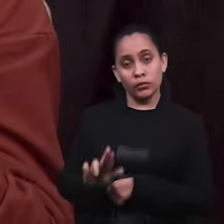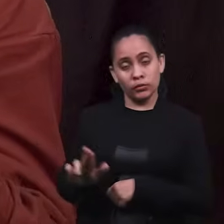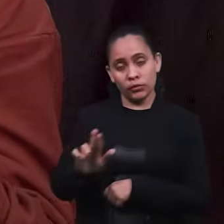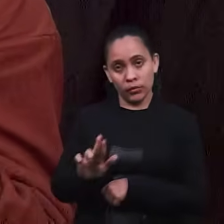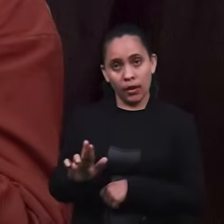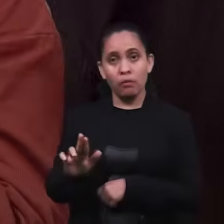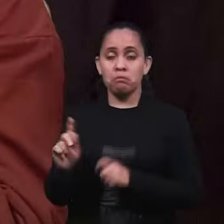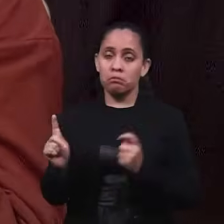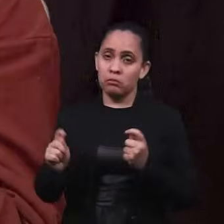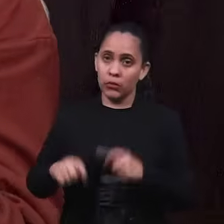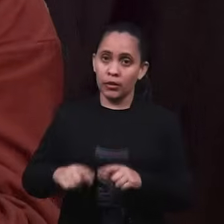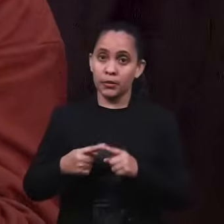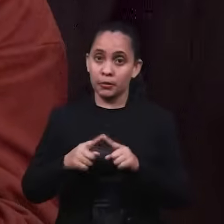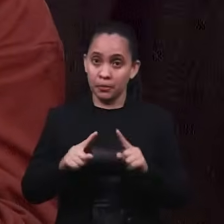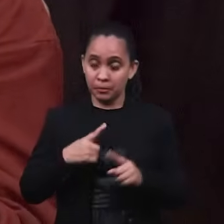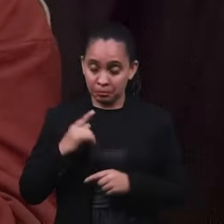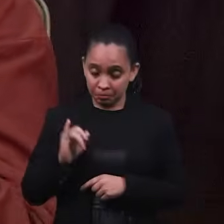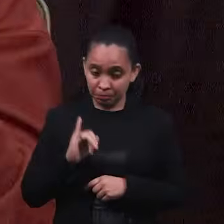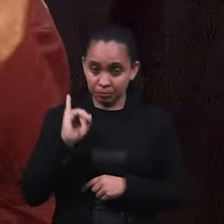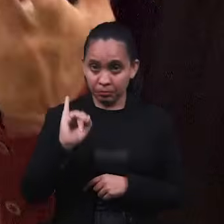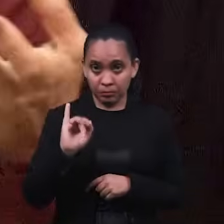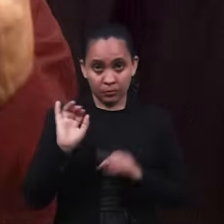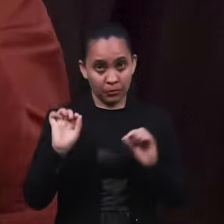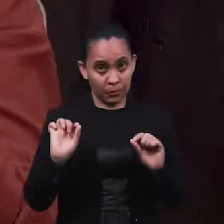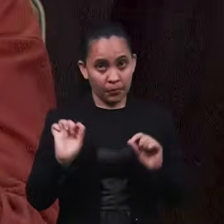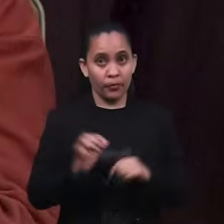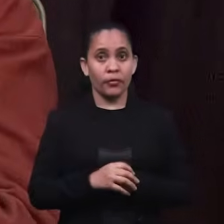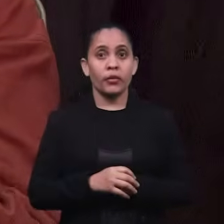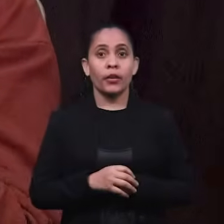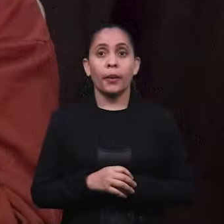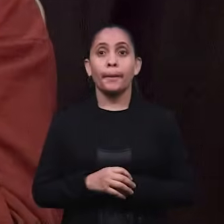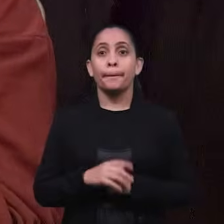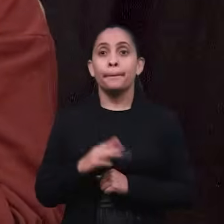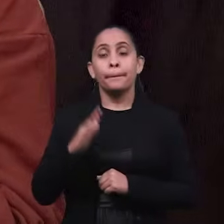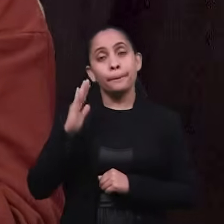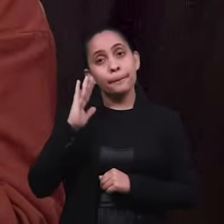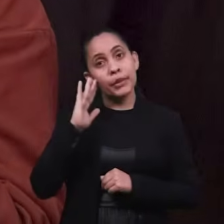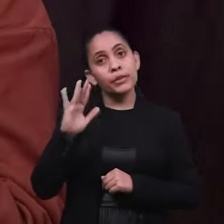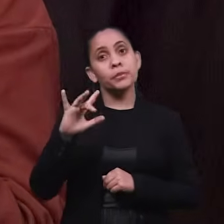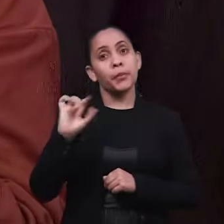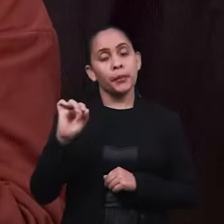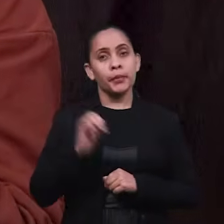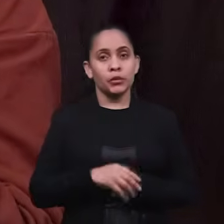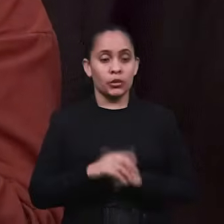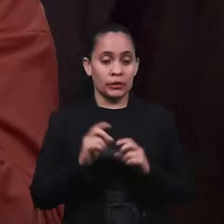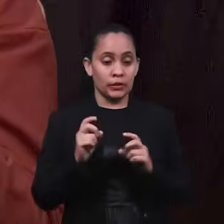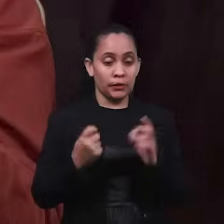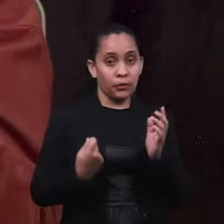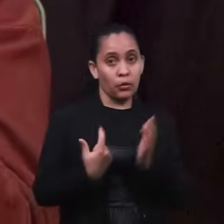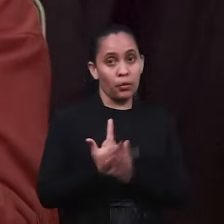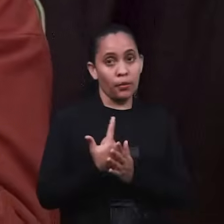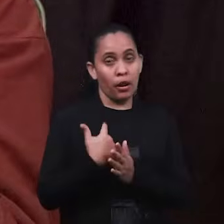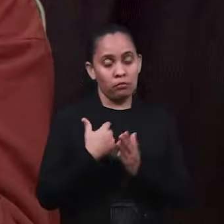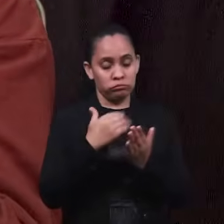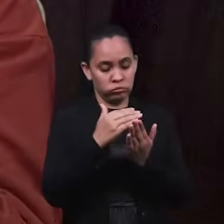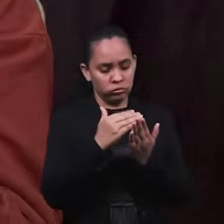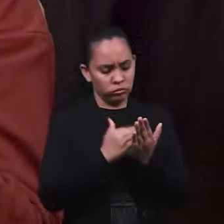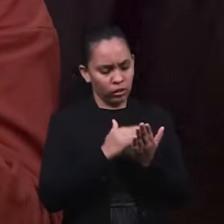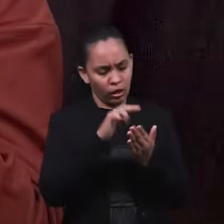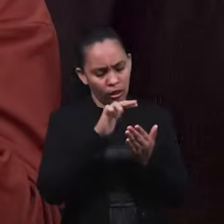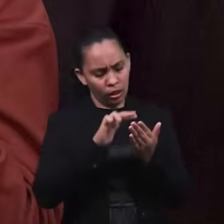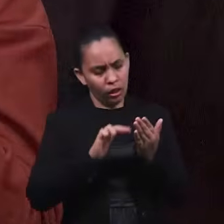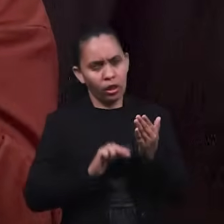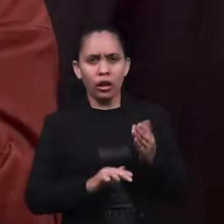e buscar. E o mais importante também todos esses produtos, principalmente industrializados, é olhar o rótulo,